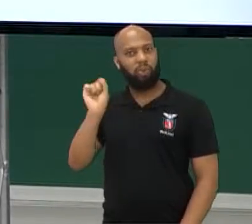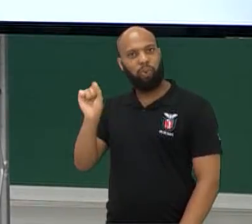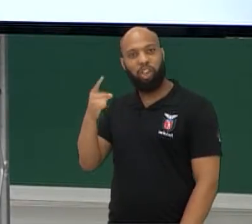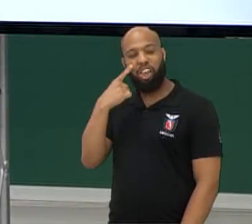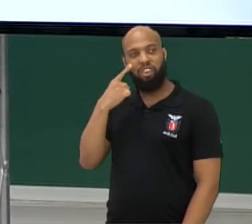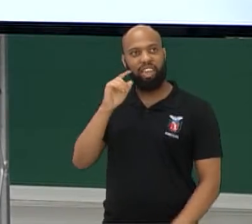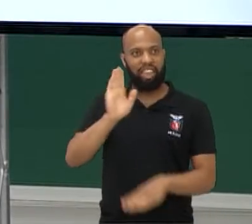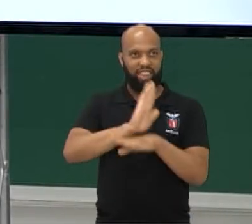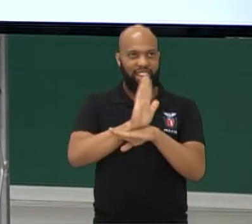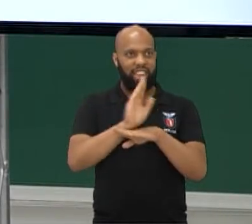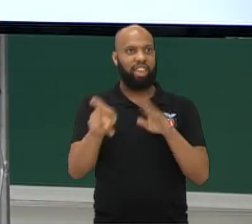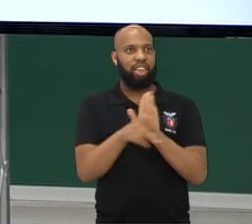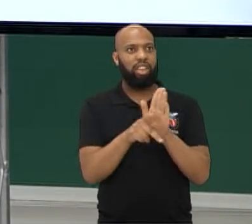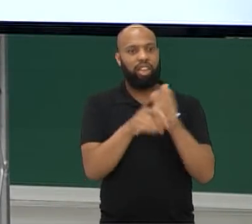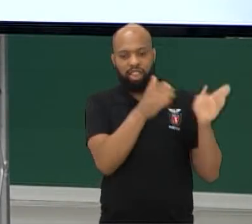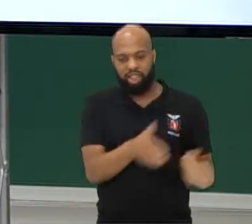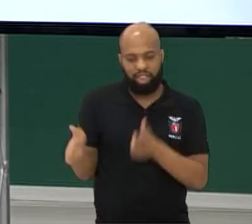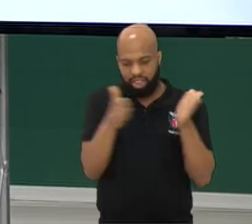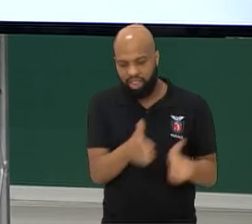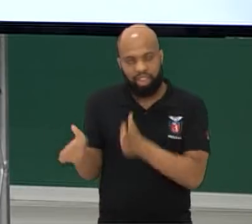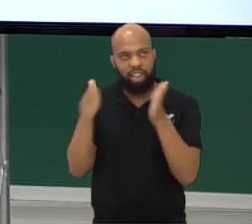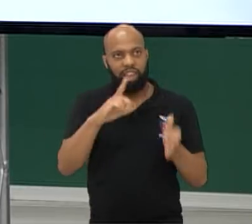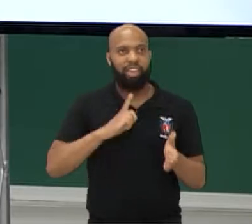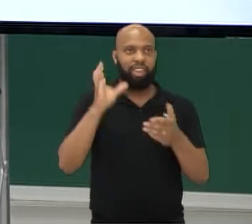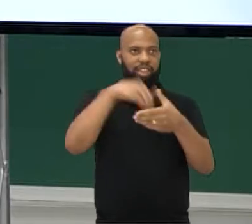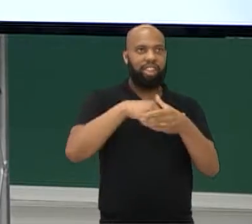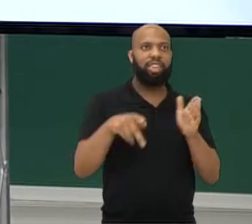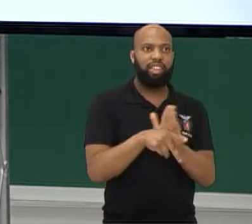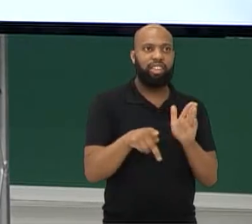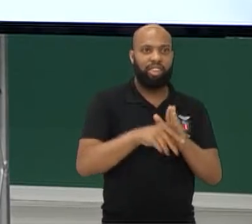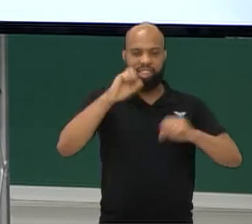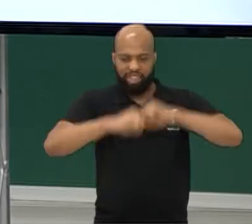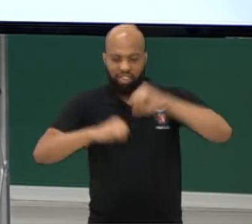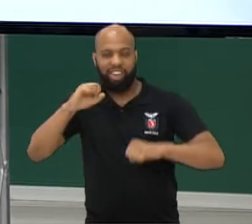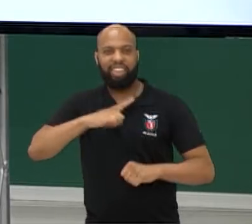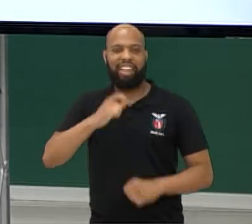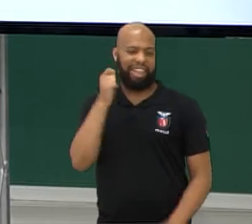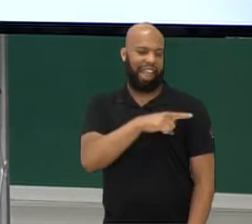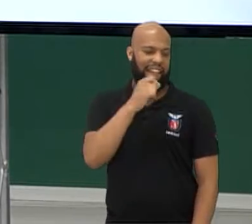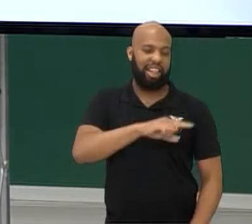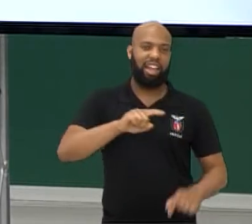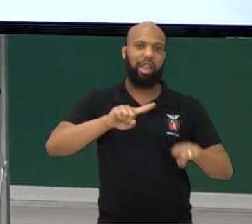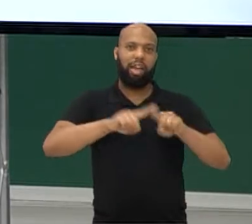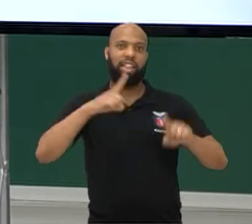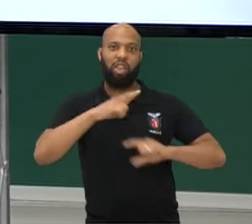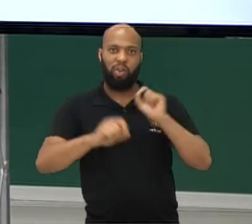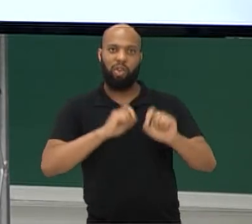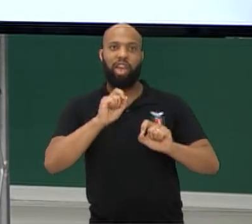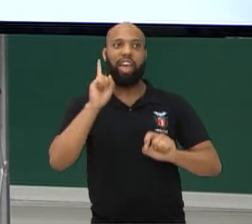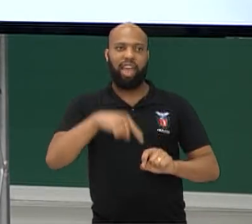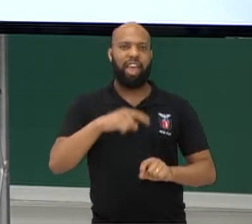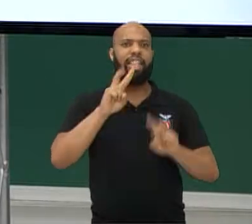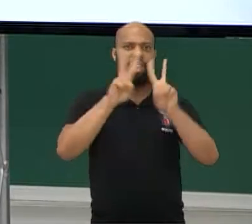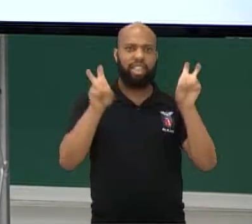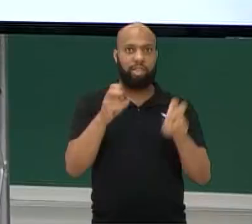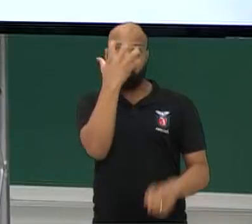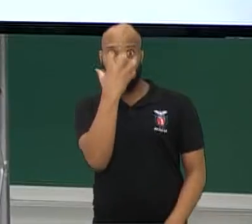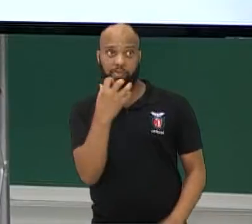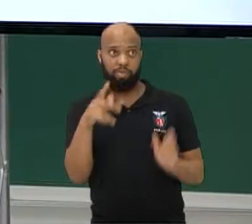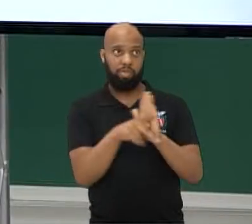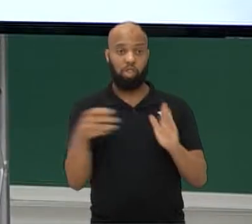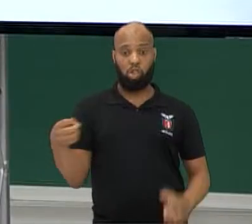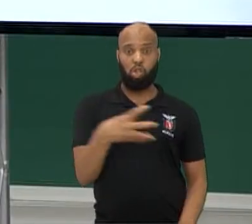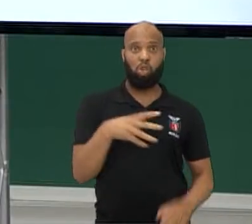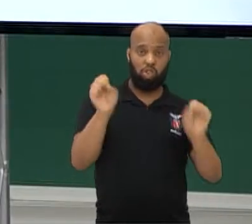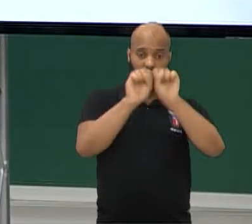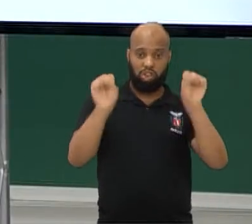dos trabalhadores dentro das fábricas, né? Então ele faz uma brincadeira, uma ironia, mas trata de assuntos muito sérios desse novo